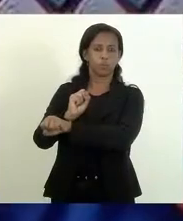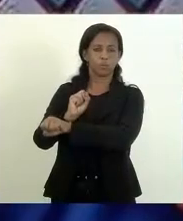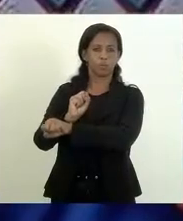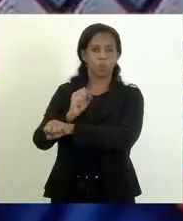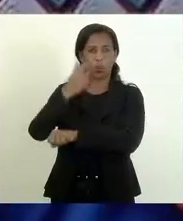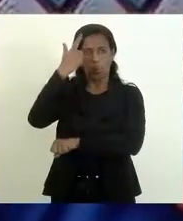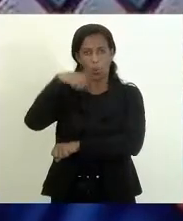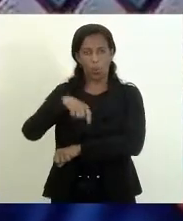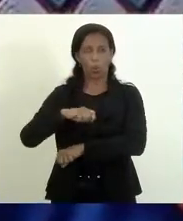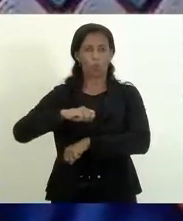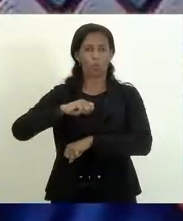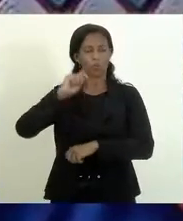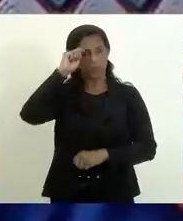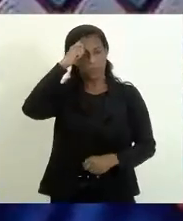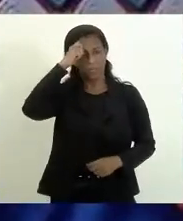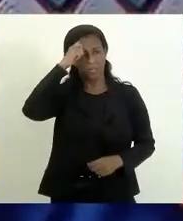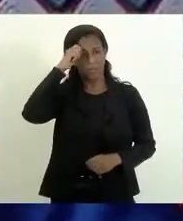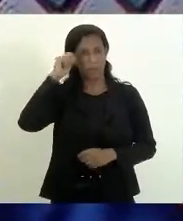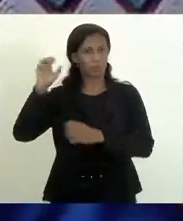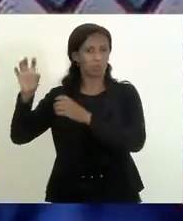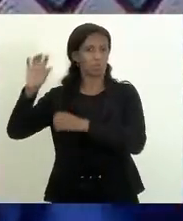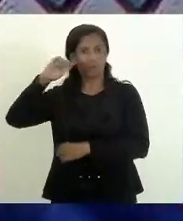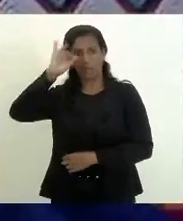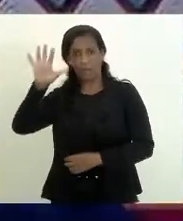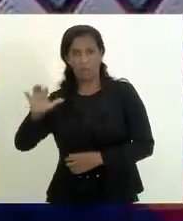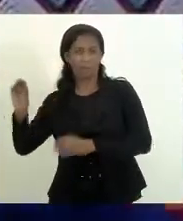corpos negros sequestrados no Brasil,